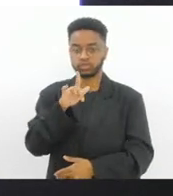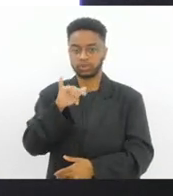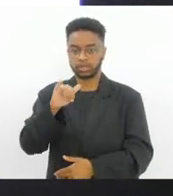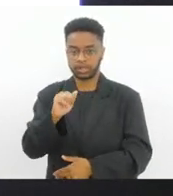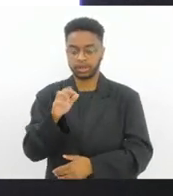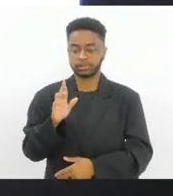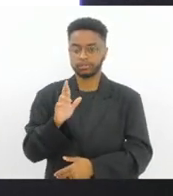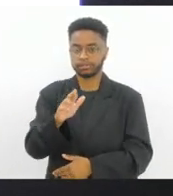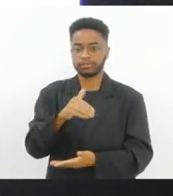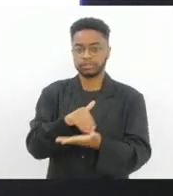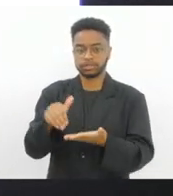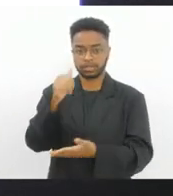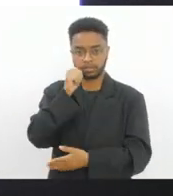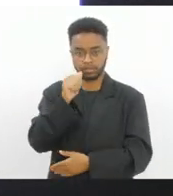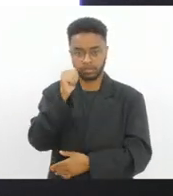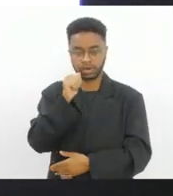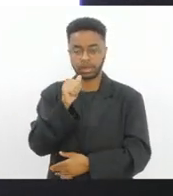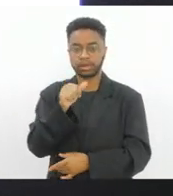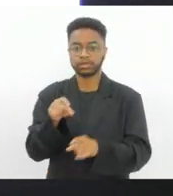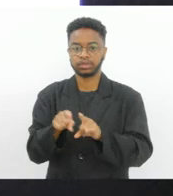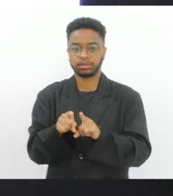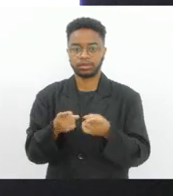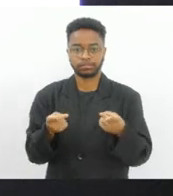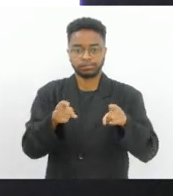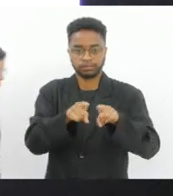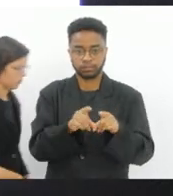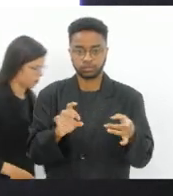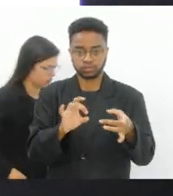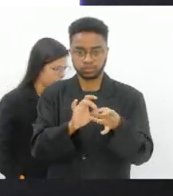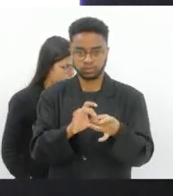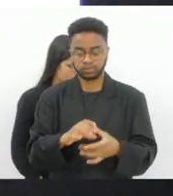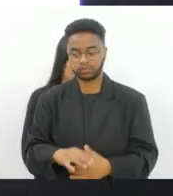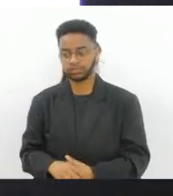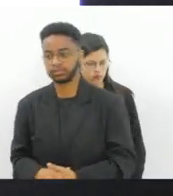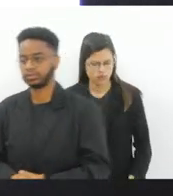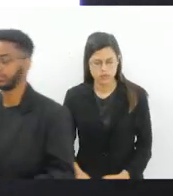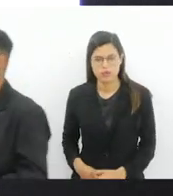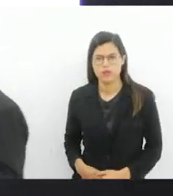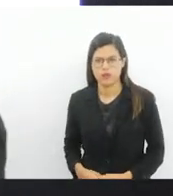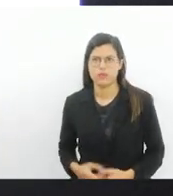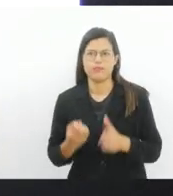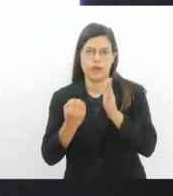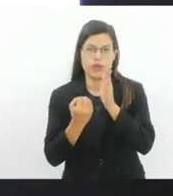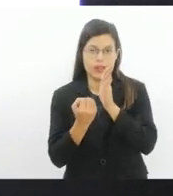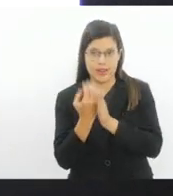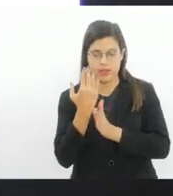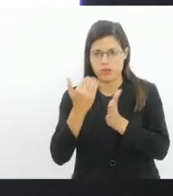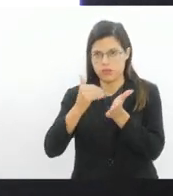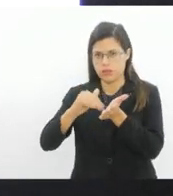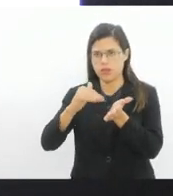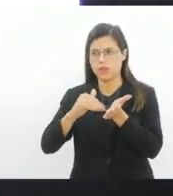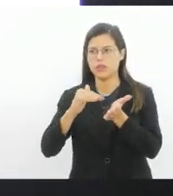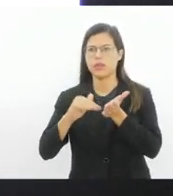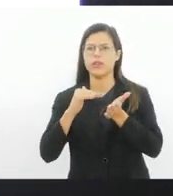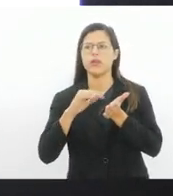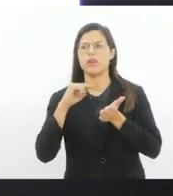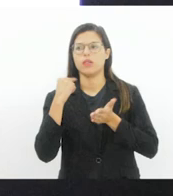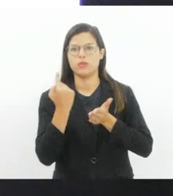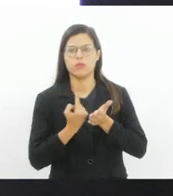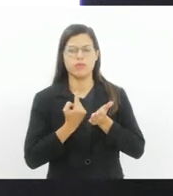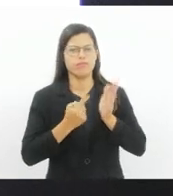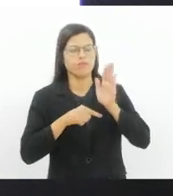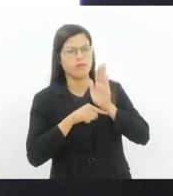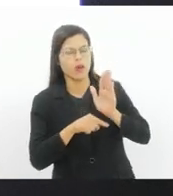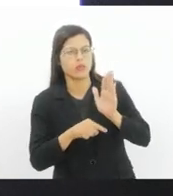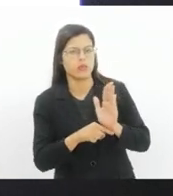representando a Secretaria da Mulher, que tem sido uma parceira, né, desde a criação da Secretaria, onde a gente auxilia também,